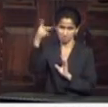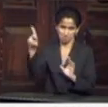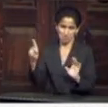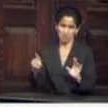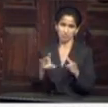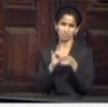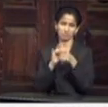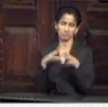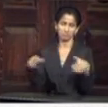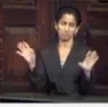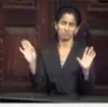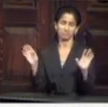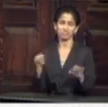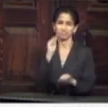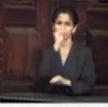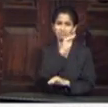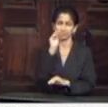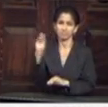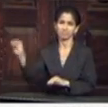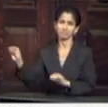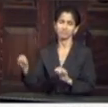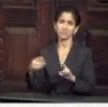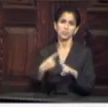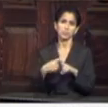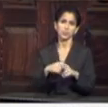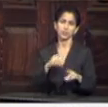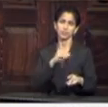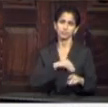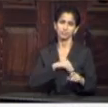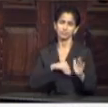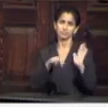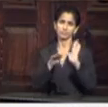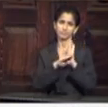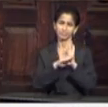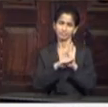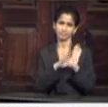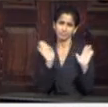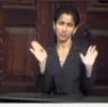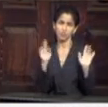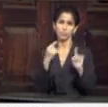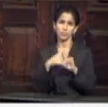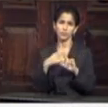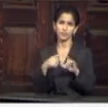aí para o piso salarial do jornalista.